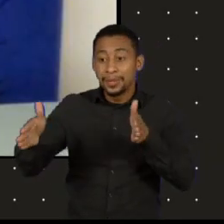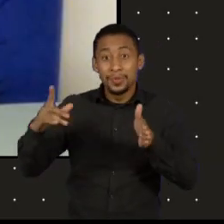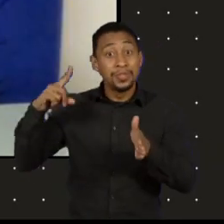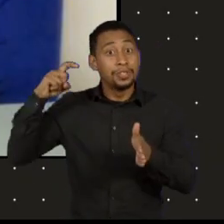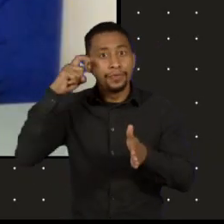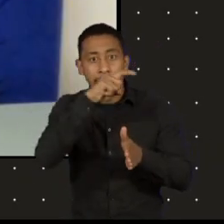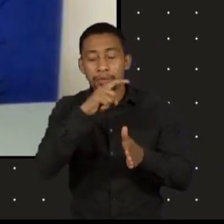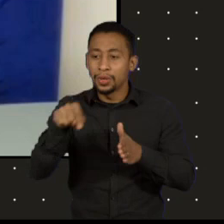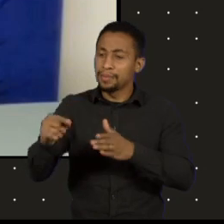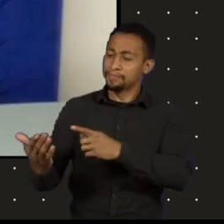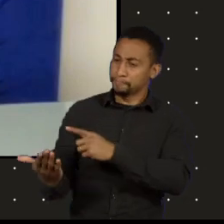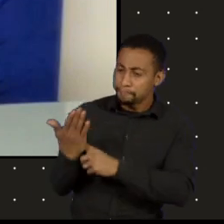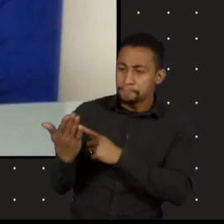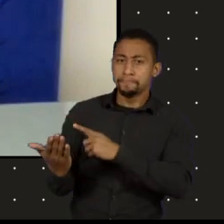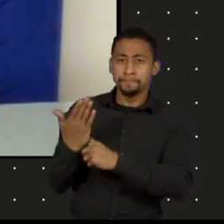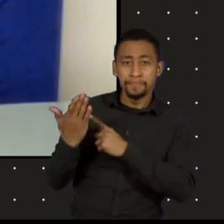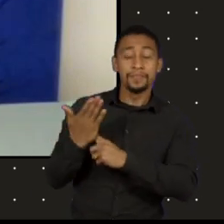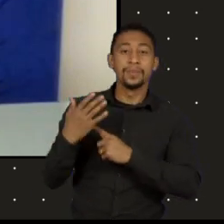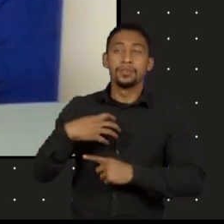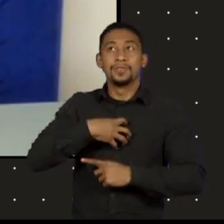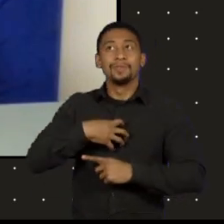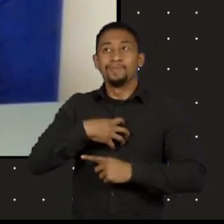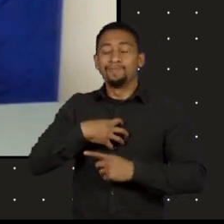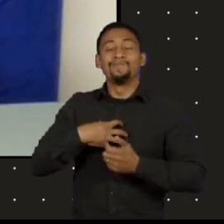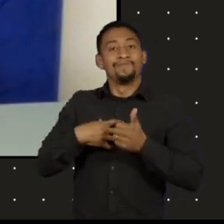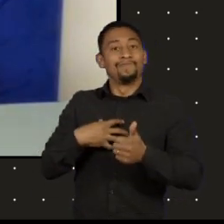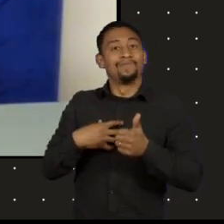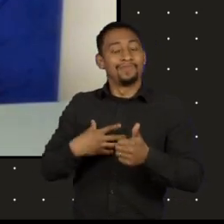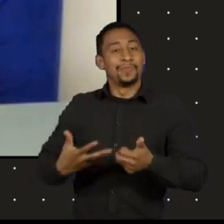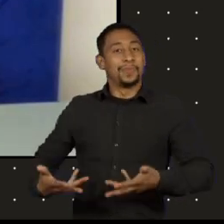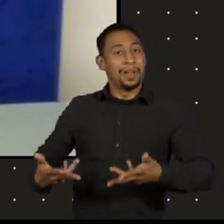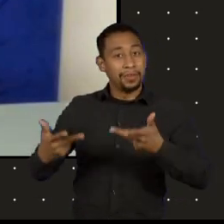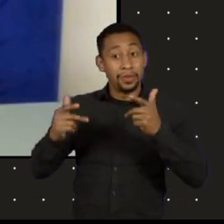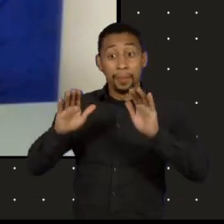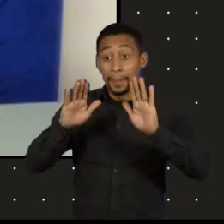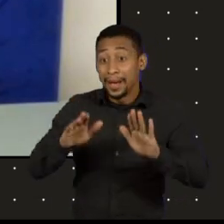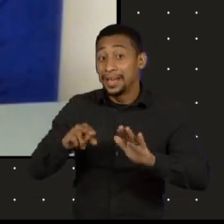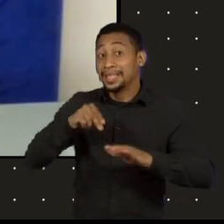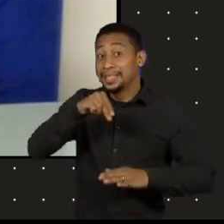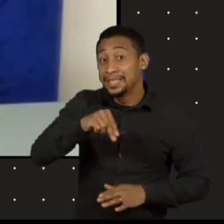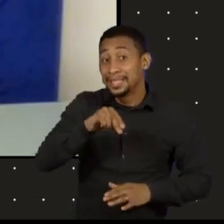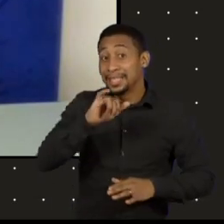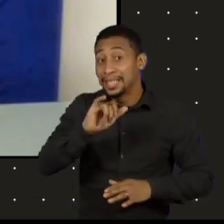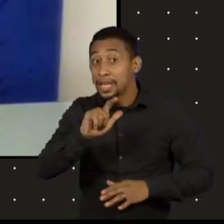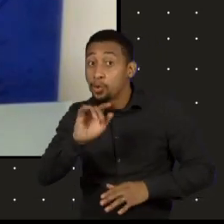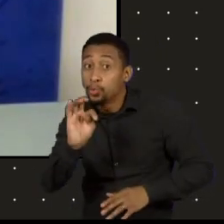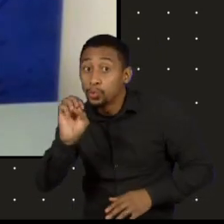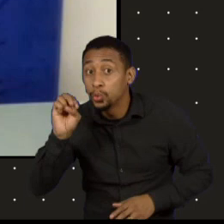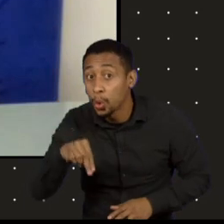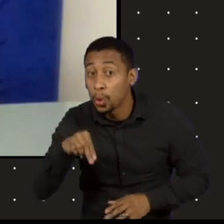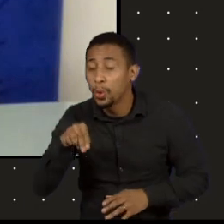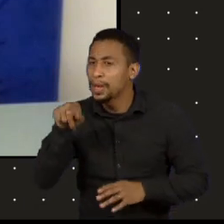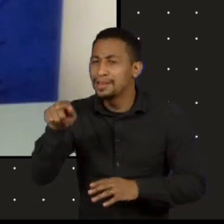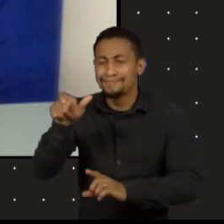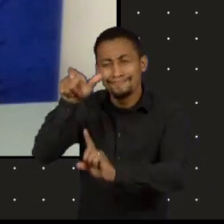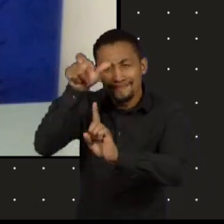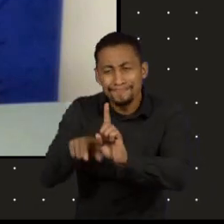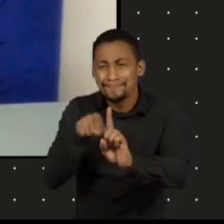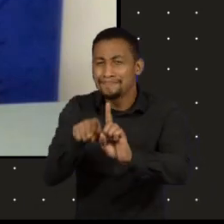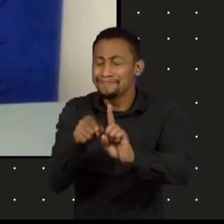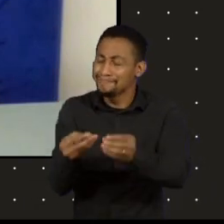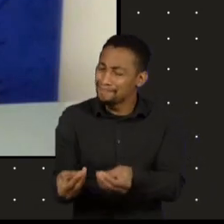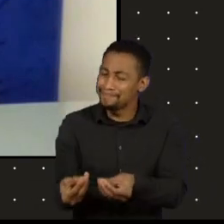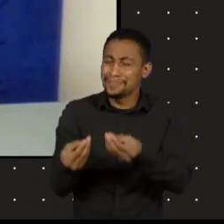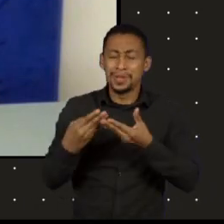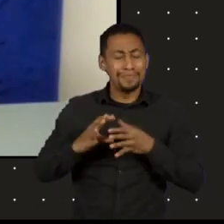e que se tornaram maravilhosos na minha vida. Mas Milton Travesso é o nome da pessoa que me deixou à vontade